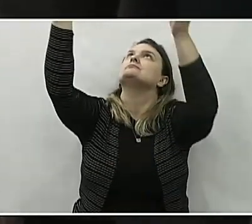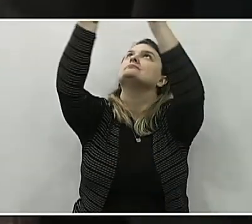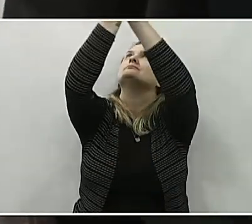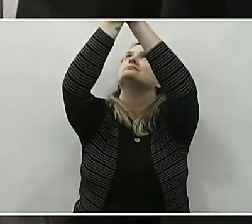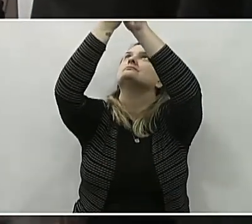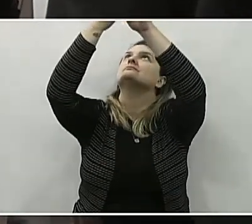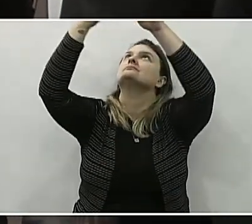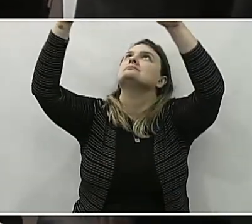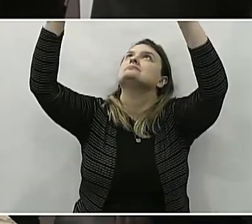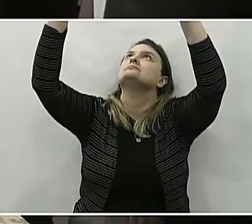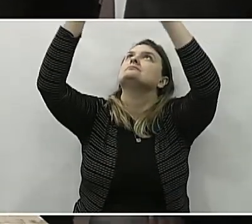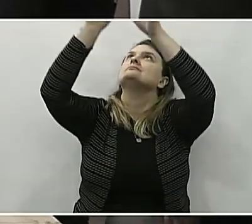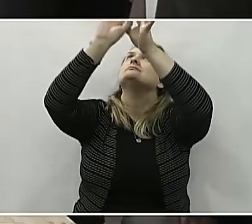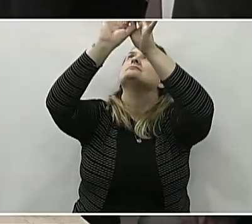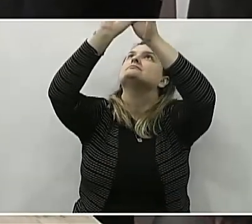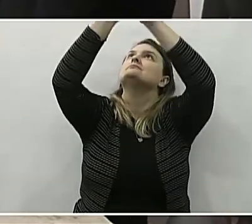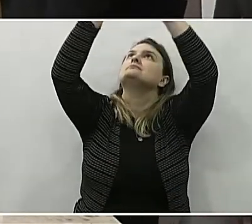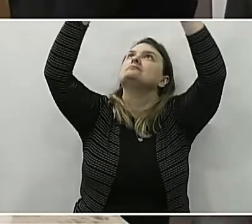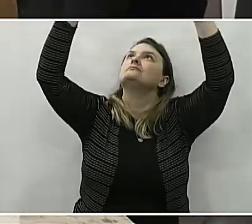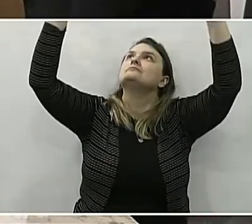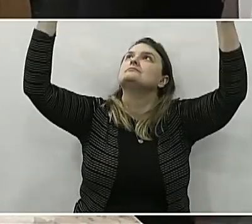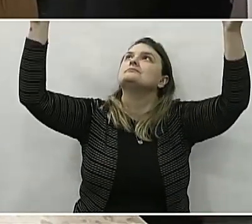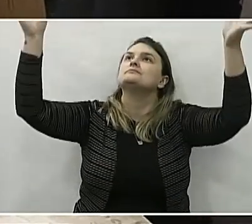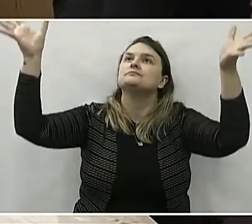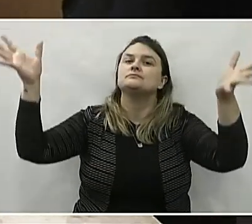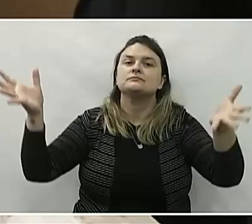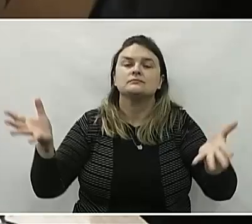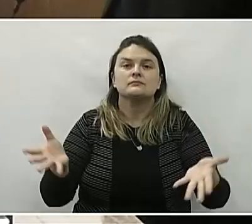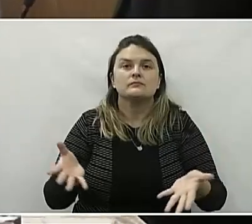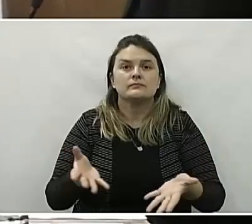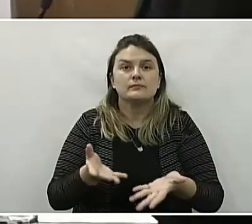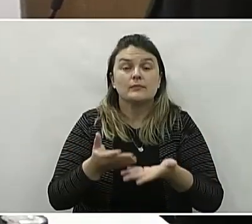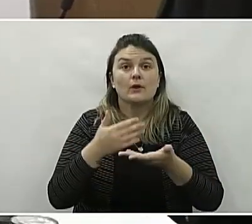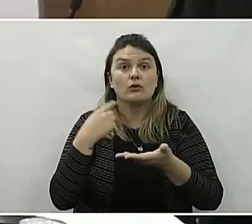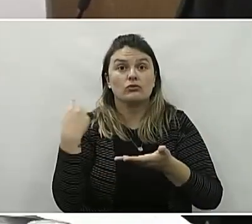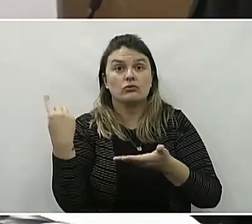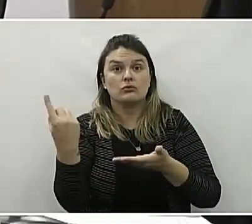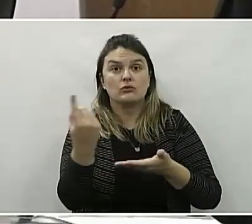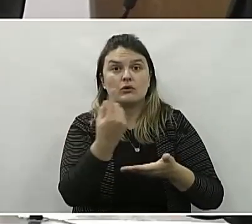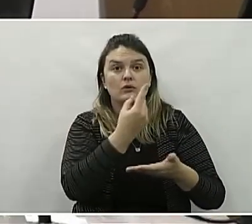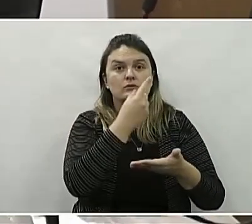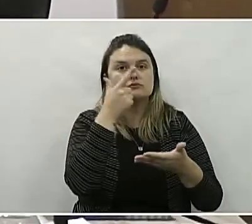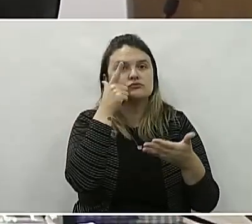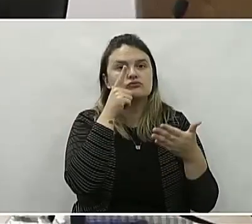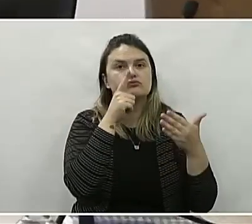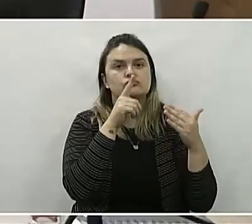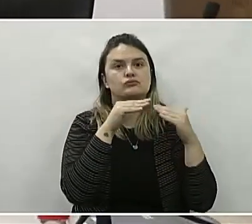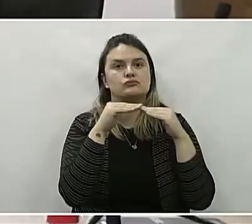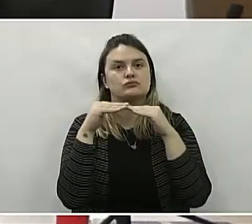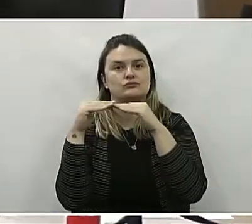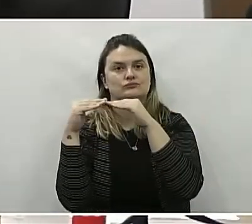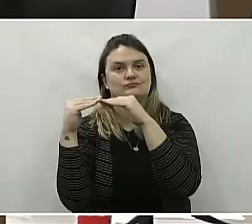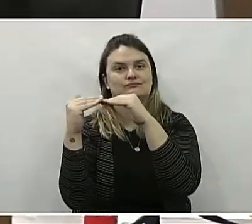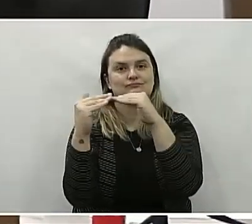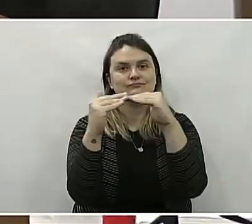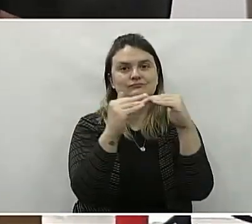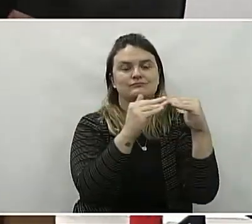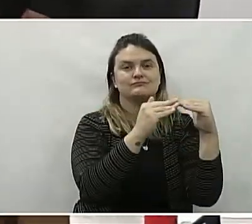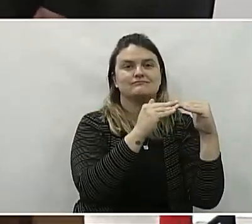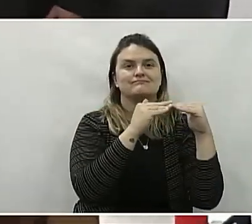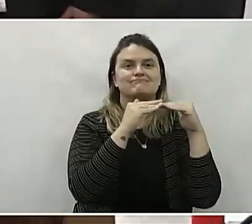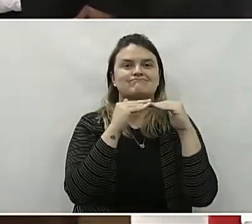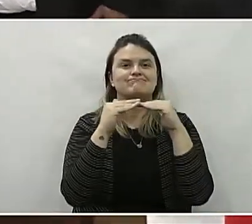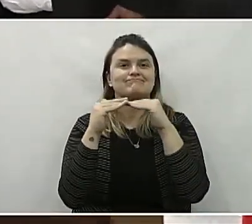da liberdade e raios fúgidos, brilhou no céu da pátria nesse instante. Seu penhor,